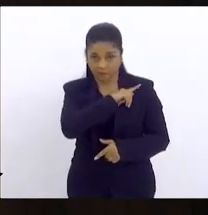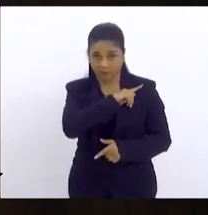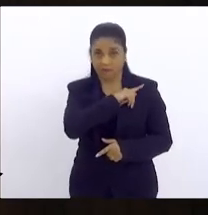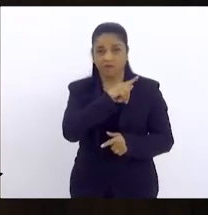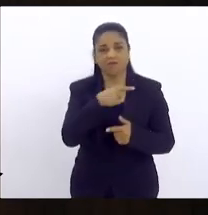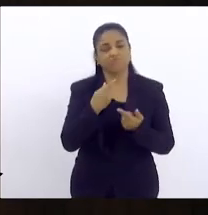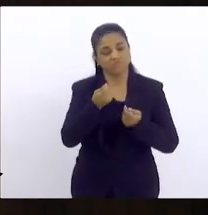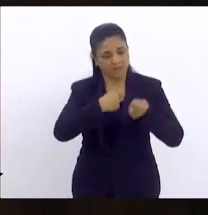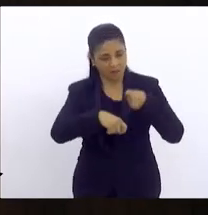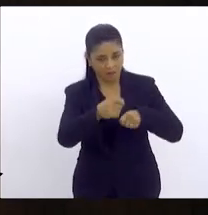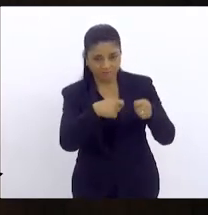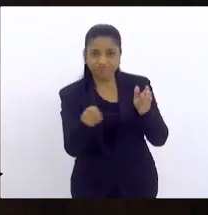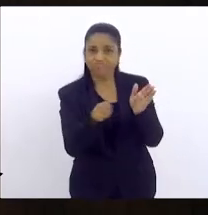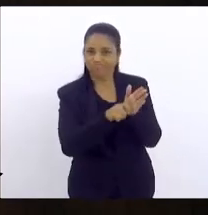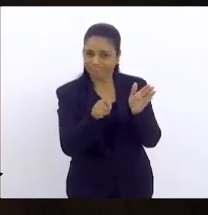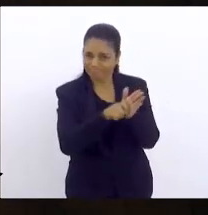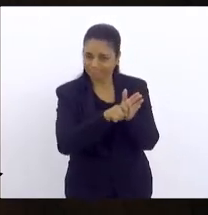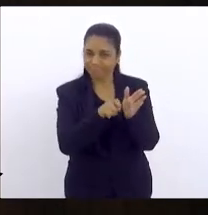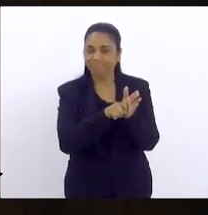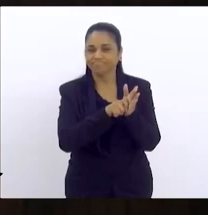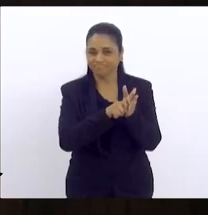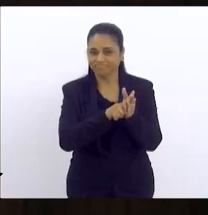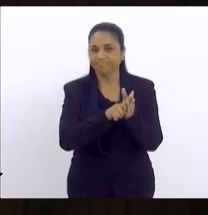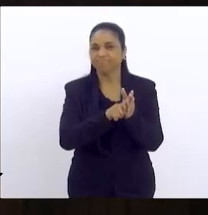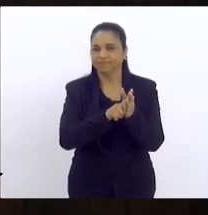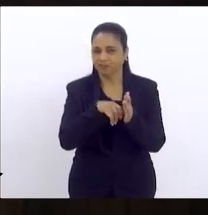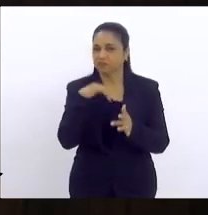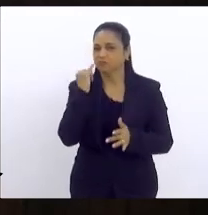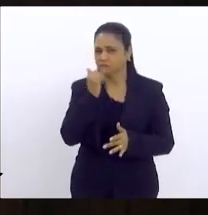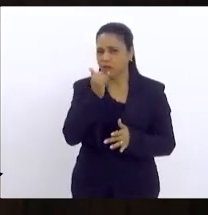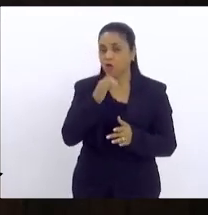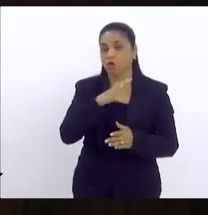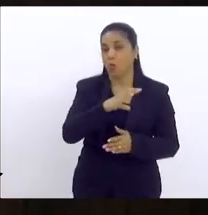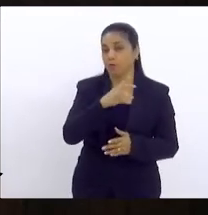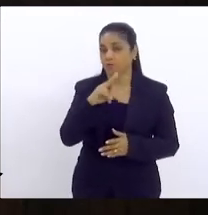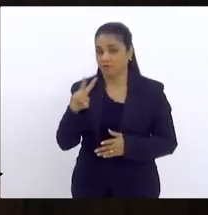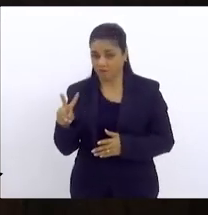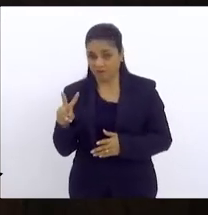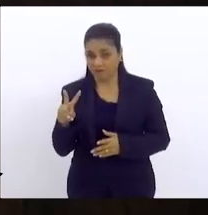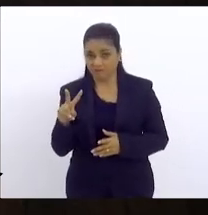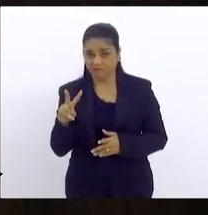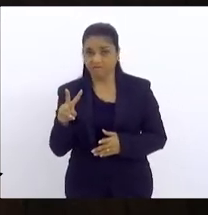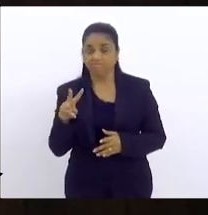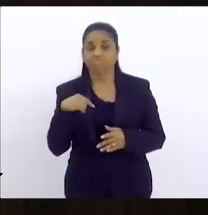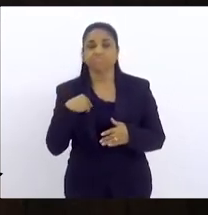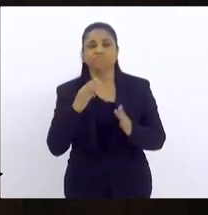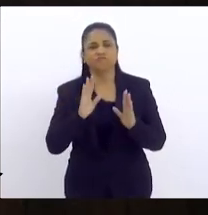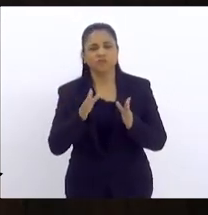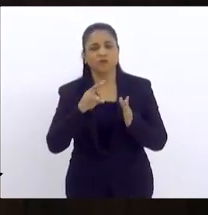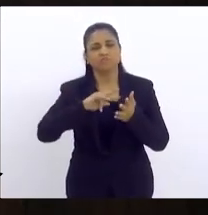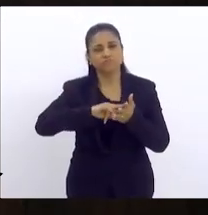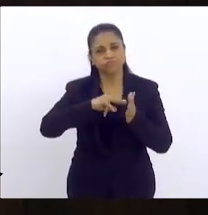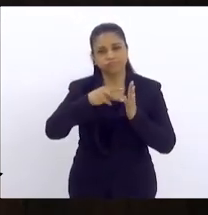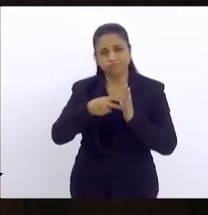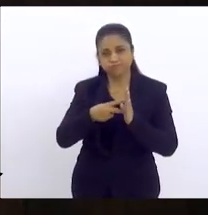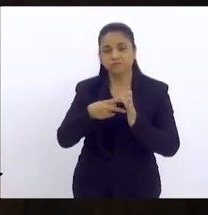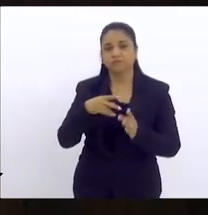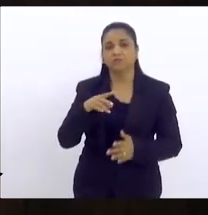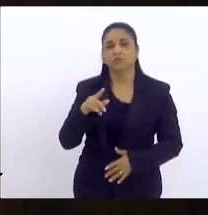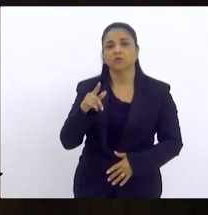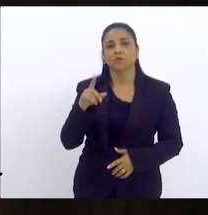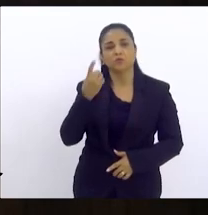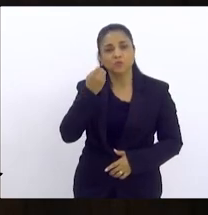do tráfico de drogas foi falado aqui é uma grande área de atuação no Comando Vermelho e nesse sentido até do que foi falado pelo Dr geneton